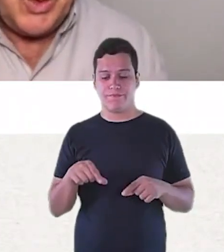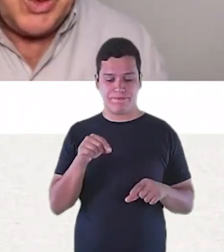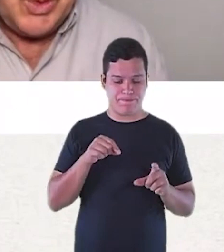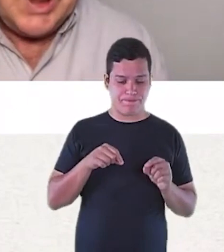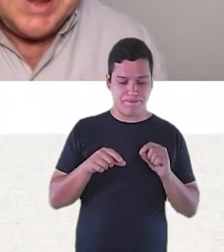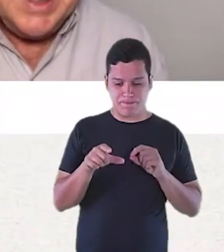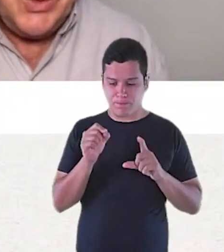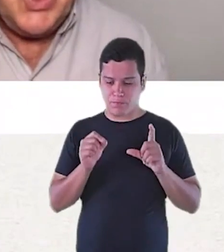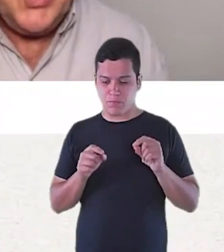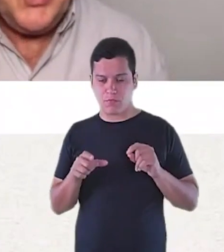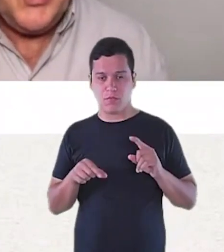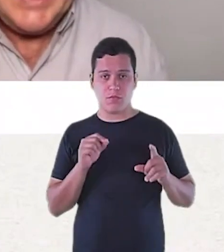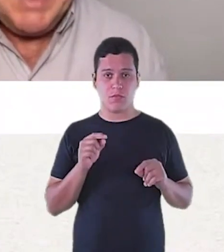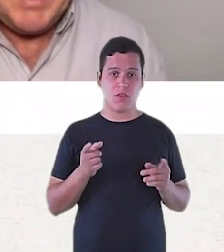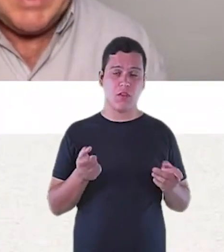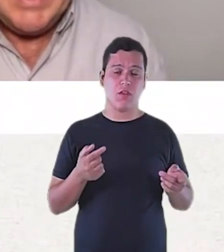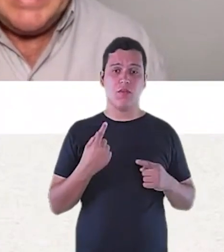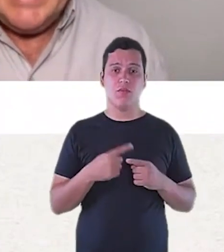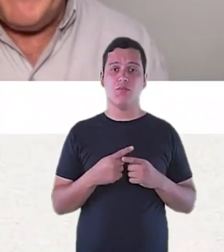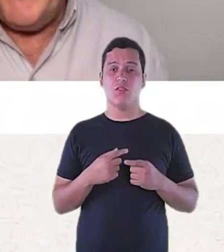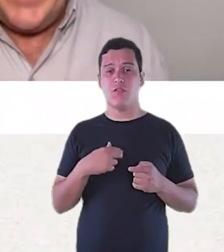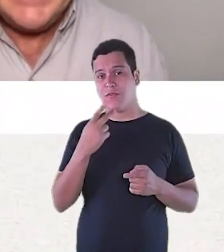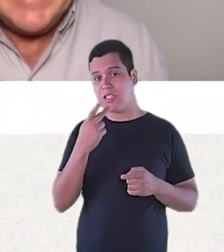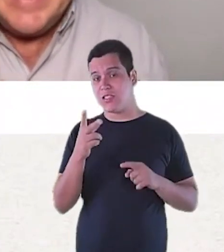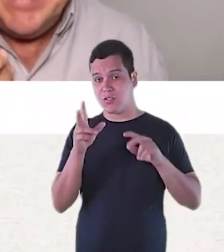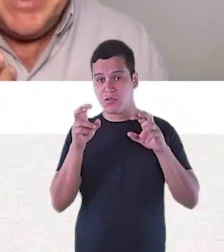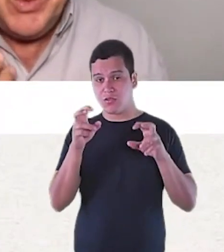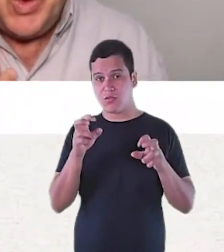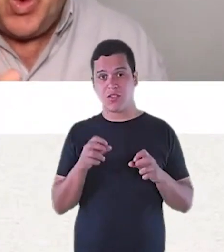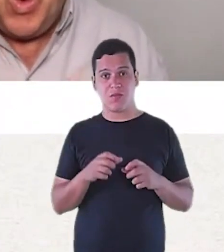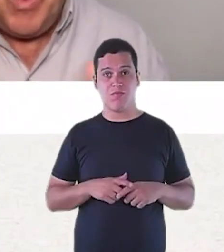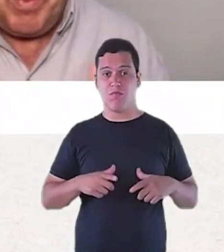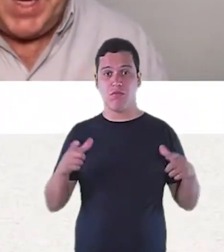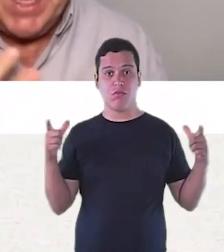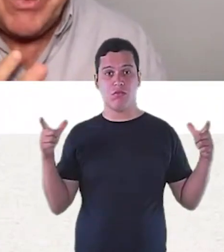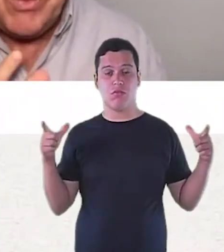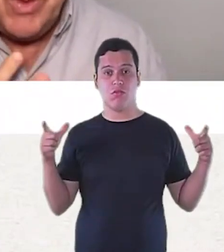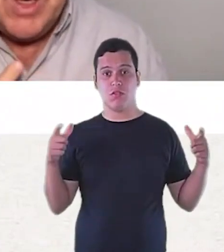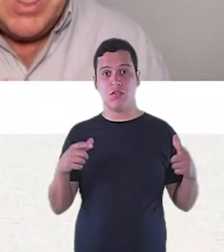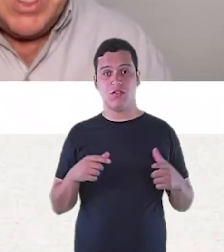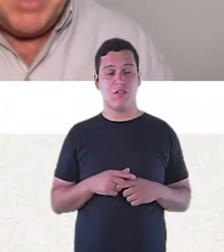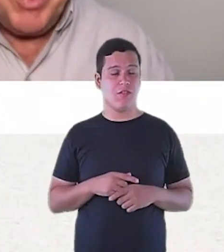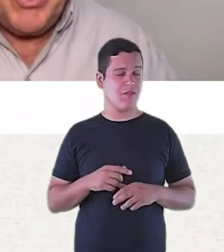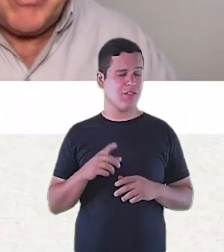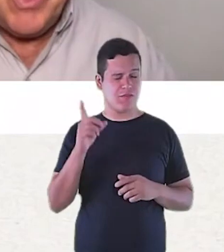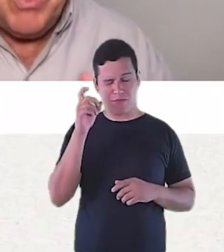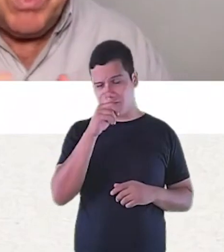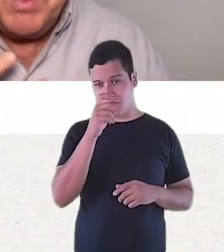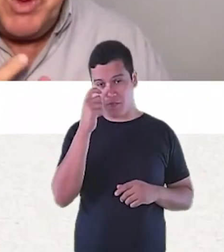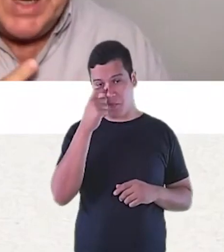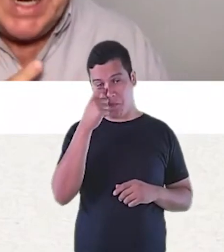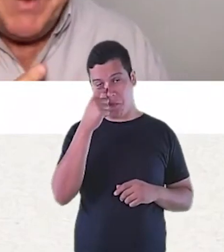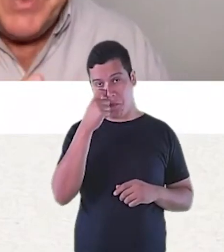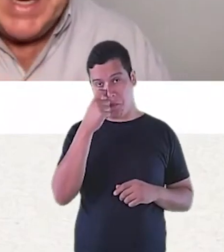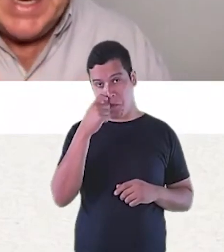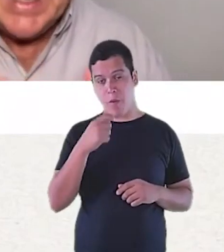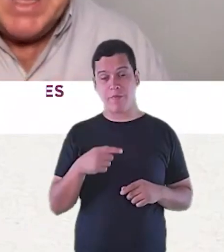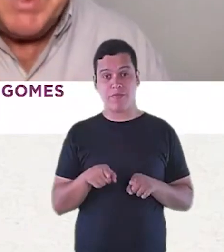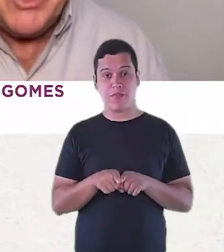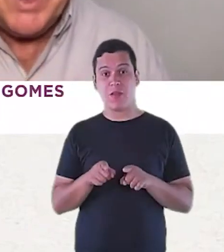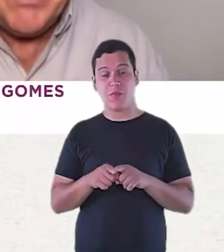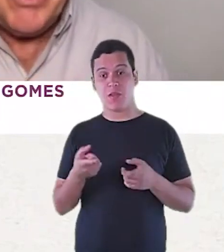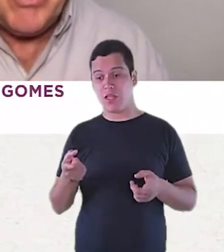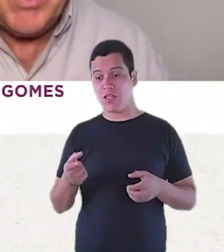Eu estou tratando de um tema vastíssimo, complexo. A produção